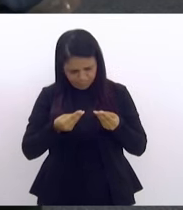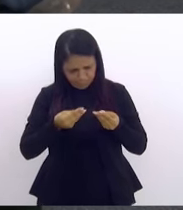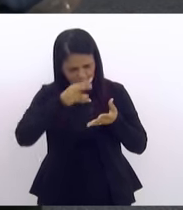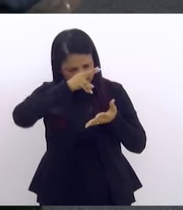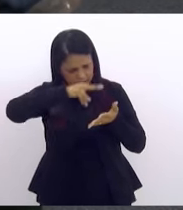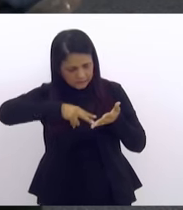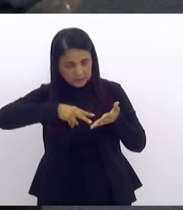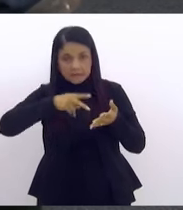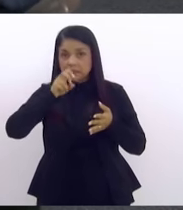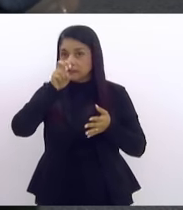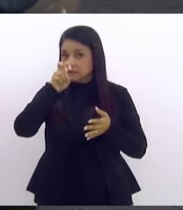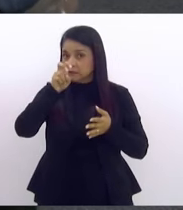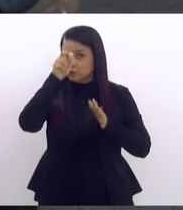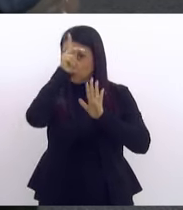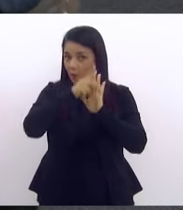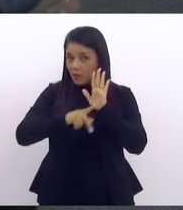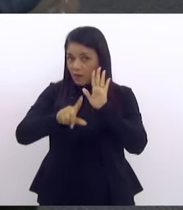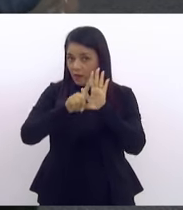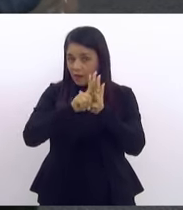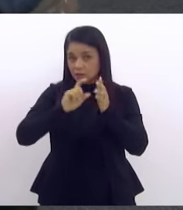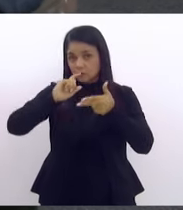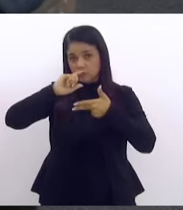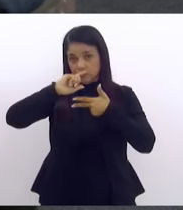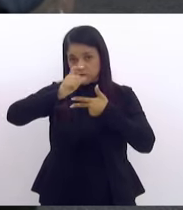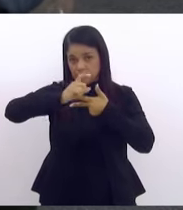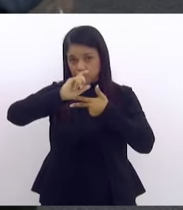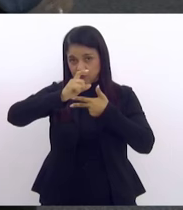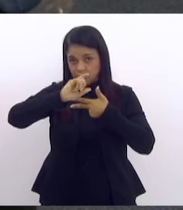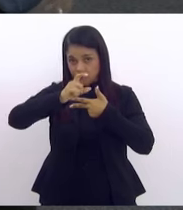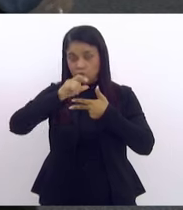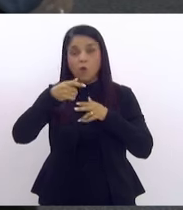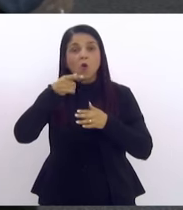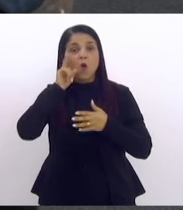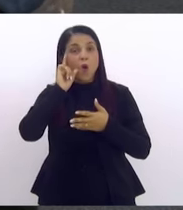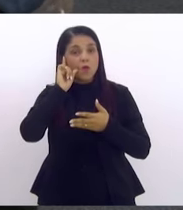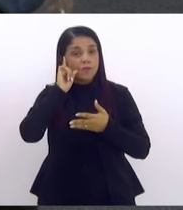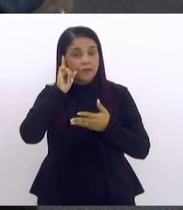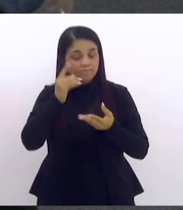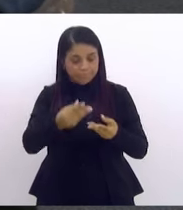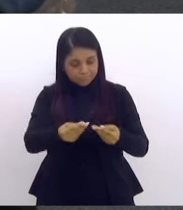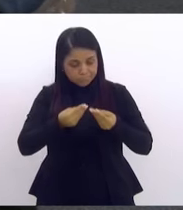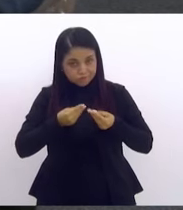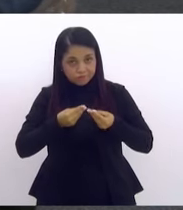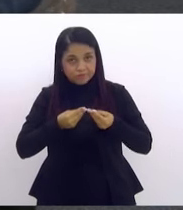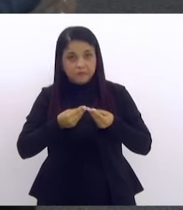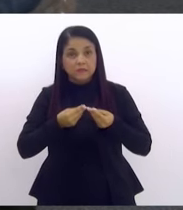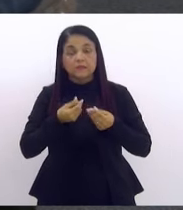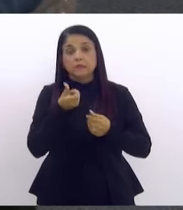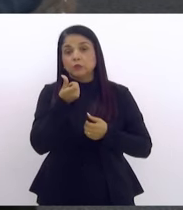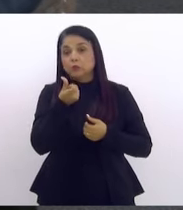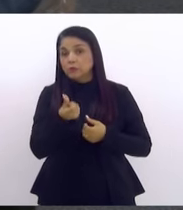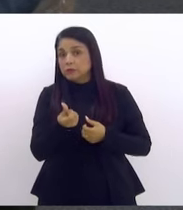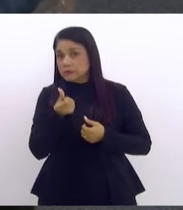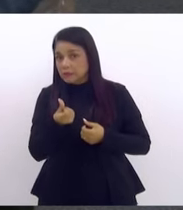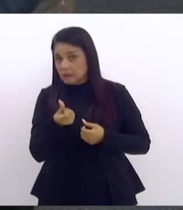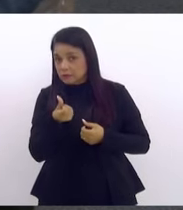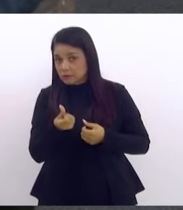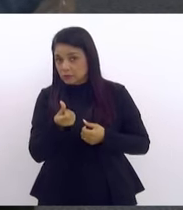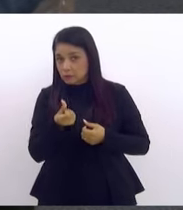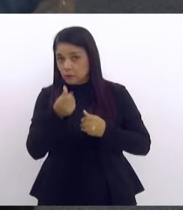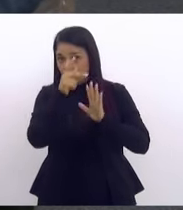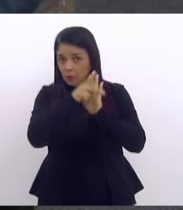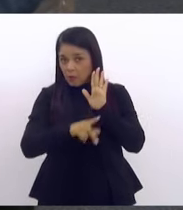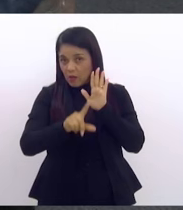Os 5 projetos de lei do Executivo que chegaram ontem e o 6º